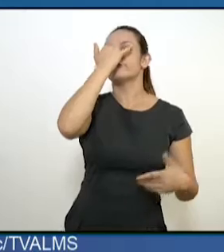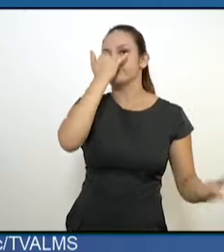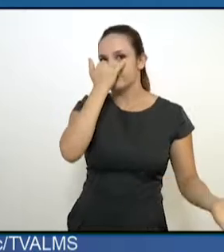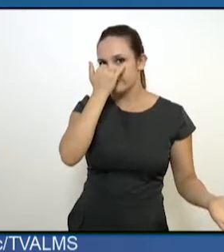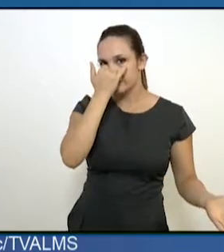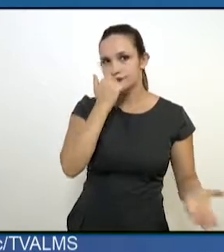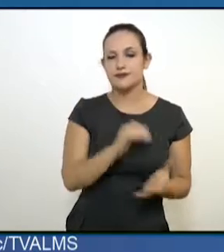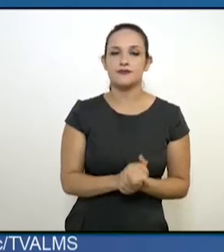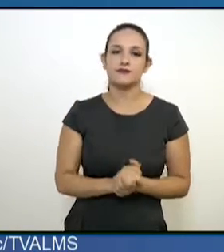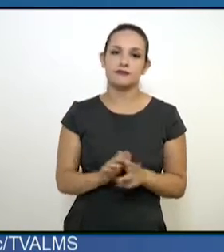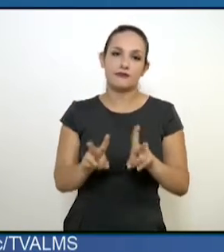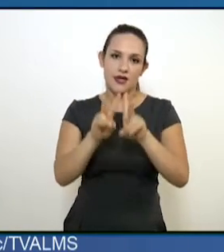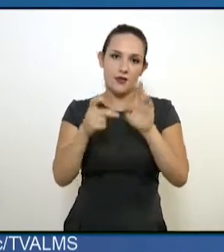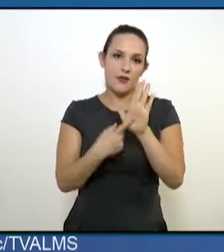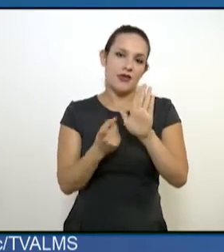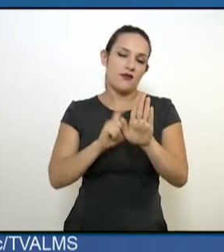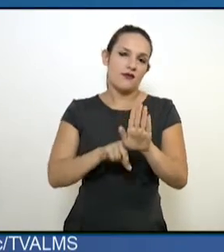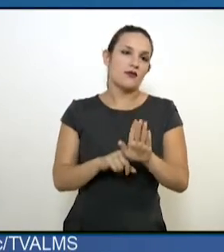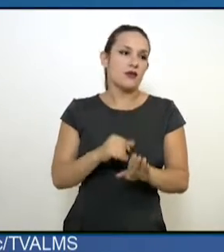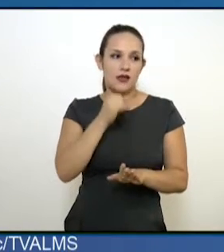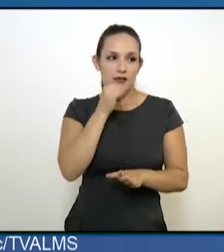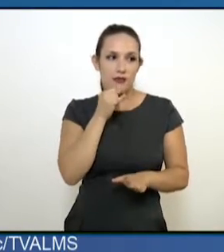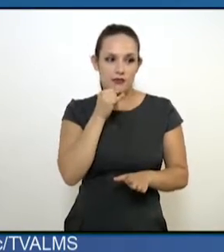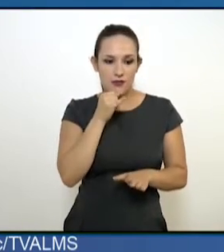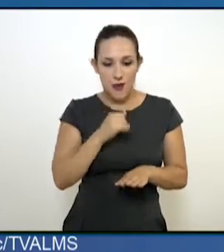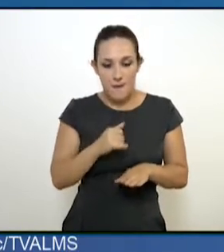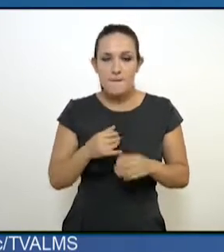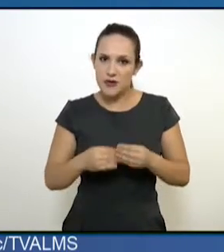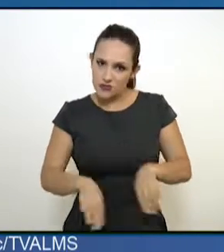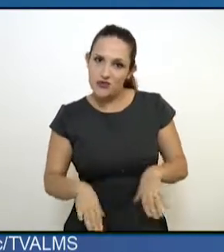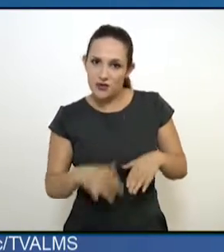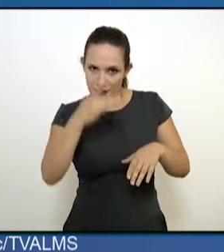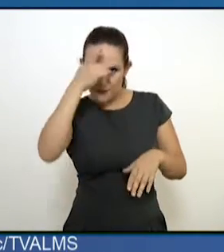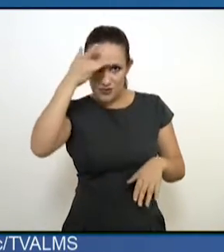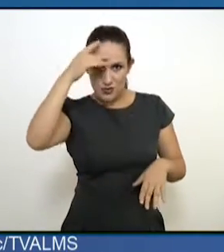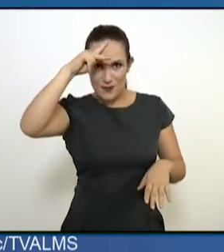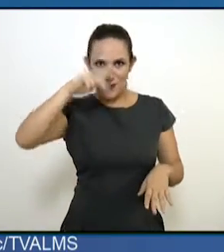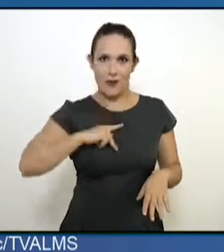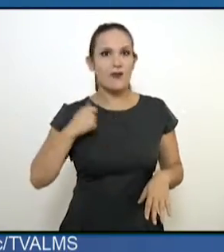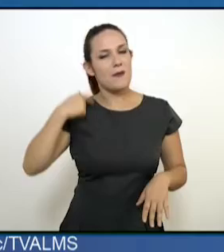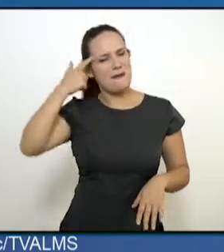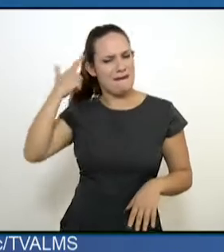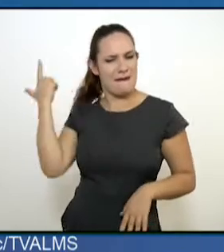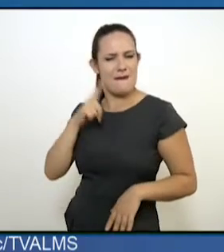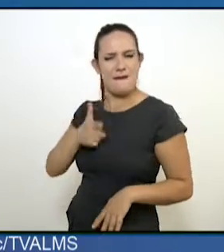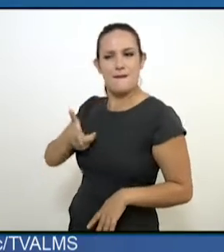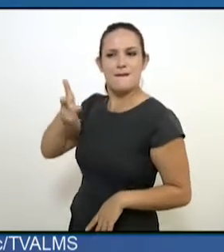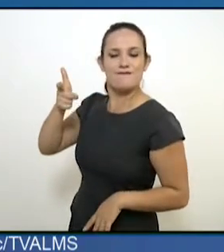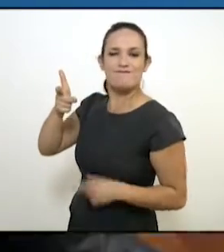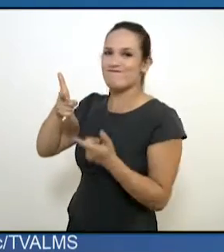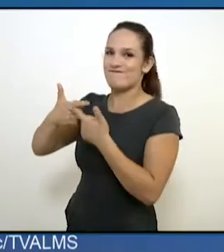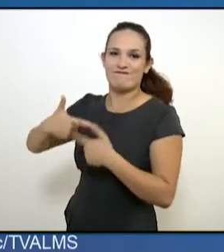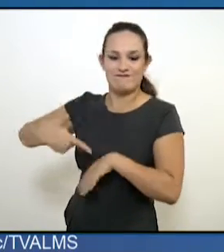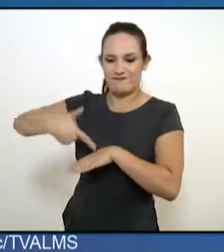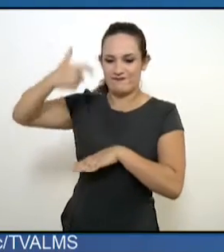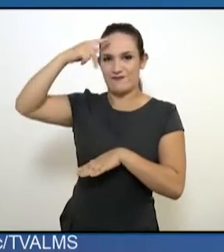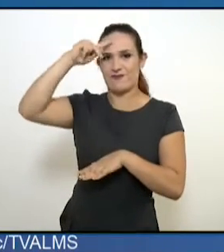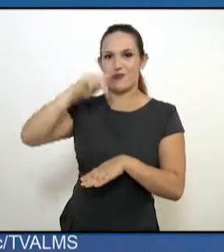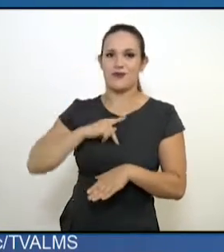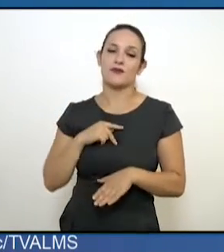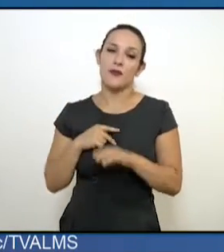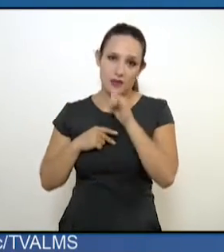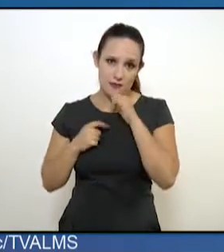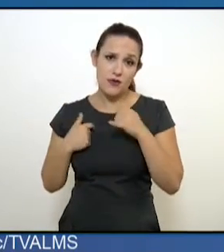E tiro no pé, a pessoa sai machucada com isso. Quero falar sobre o presidente